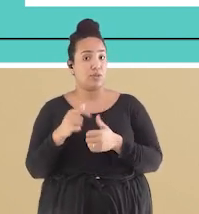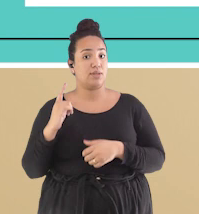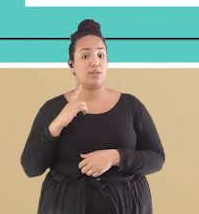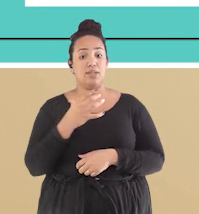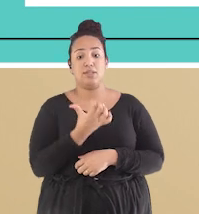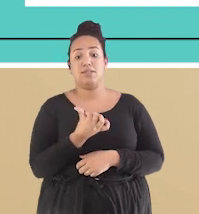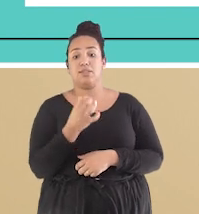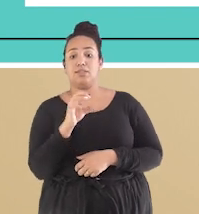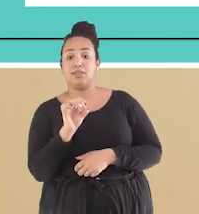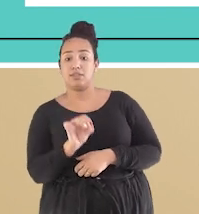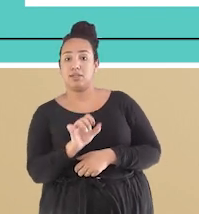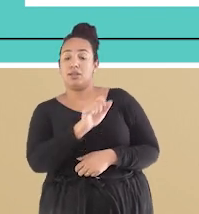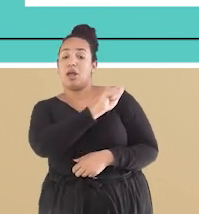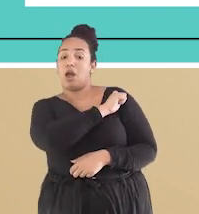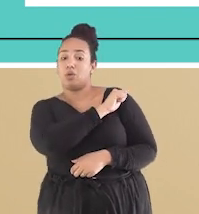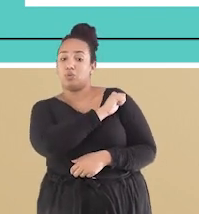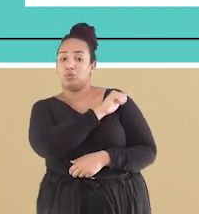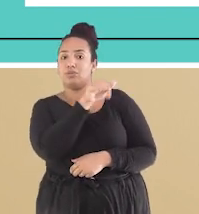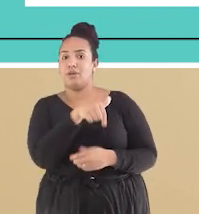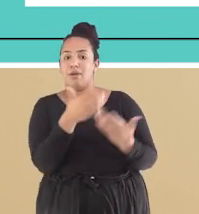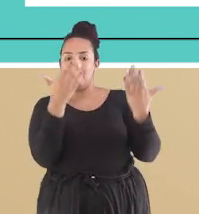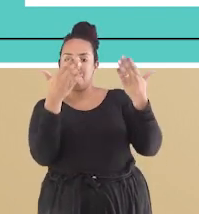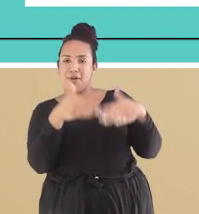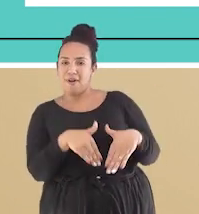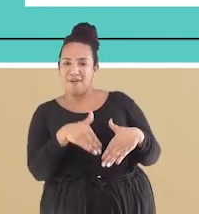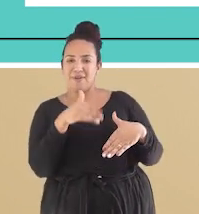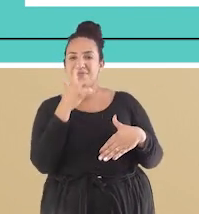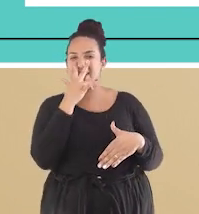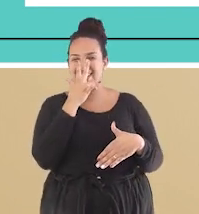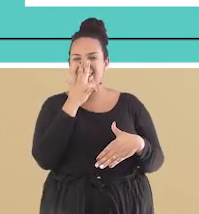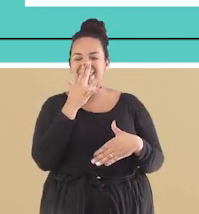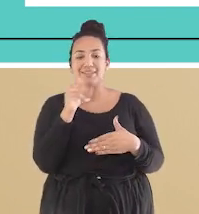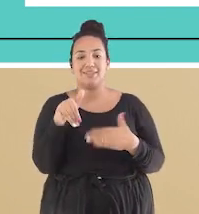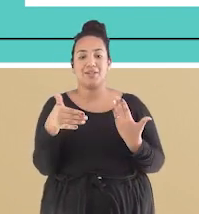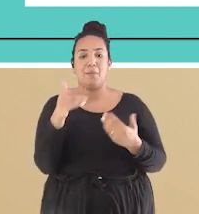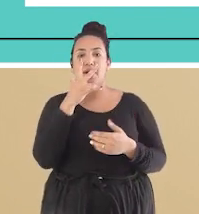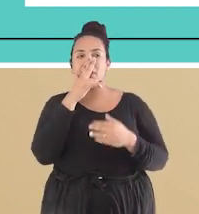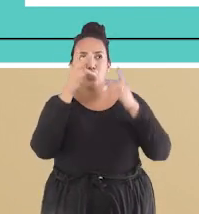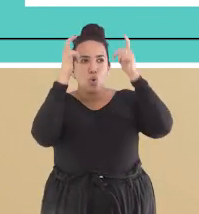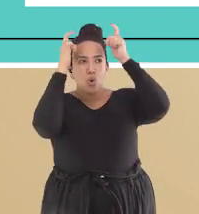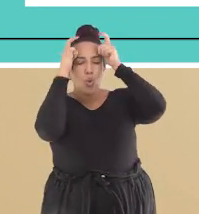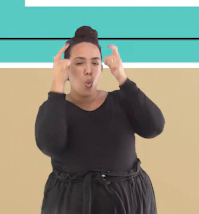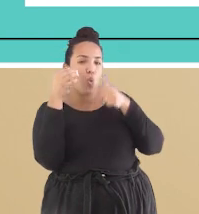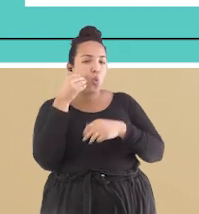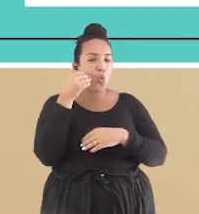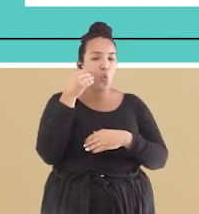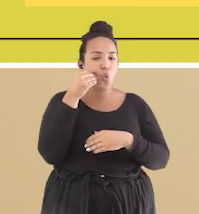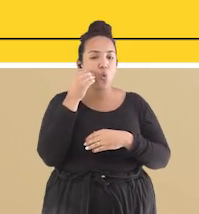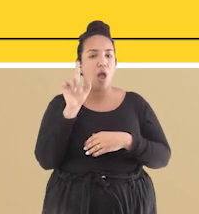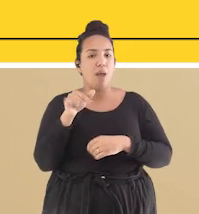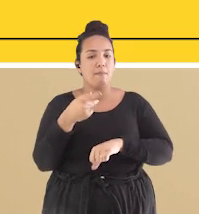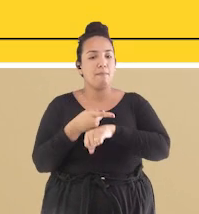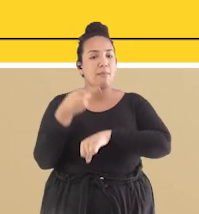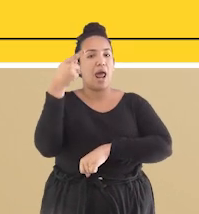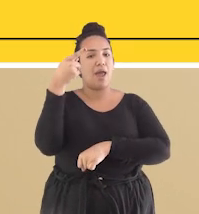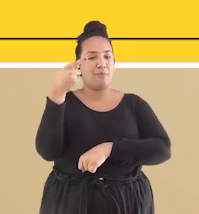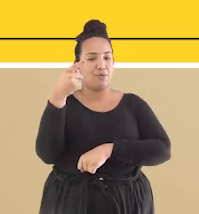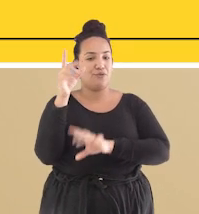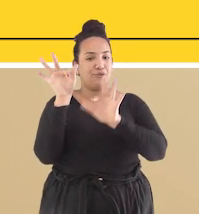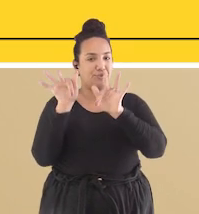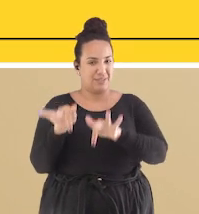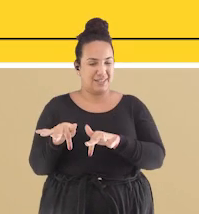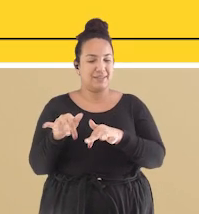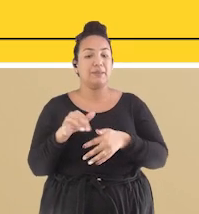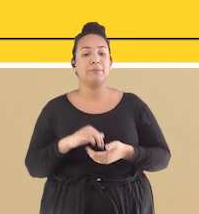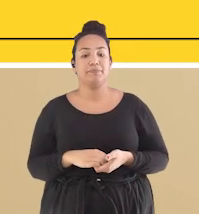jogadores para competir em provas ao estilo gincana, a fim de disputarem a coroa, que é o prêmio final. Ele também apresenta